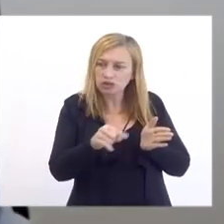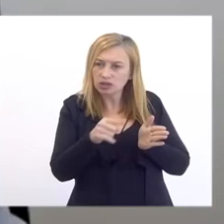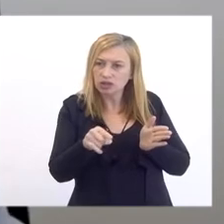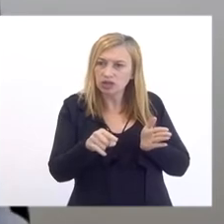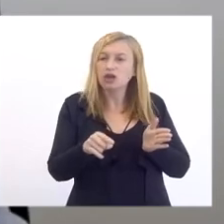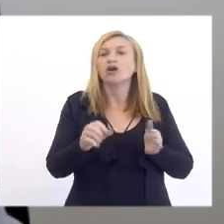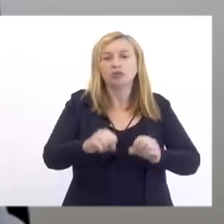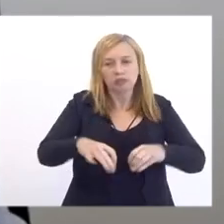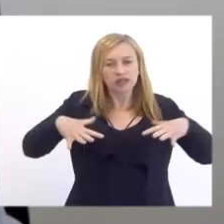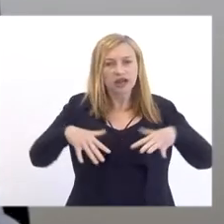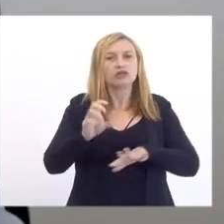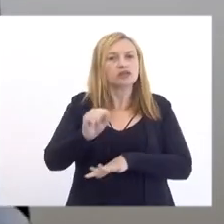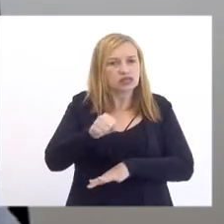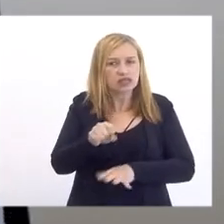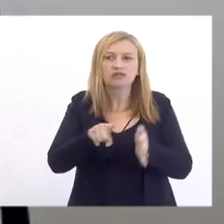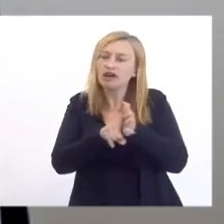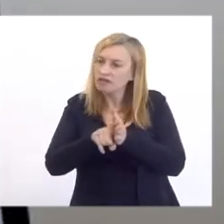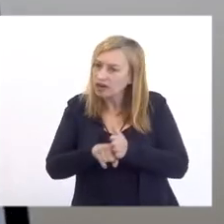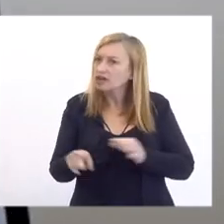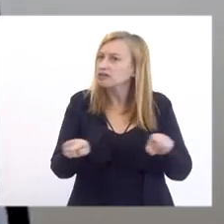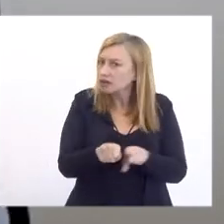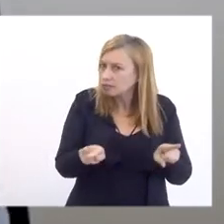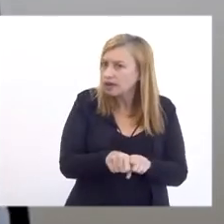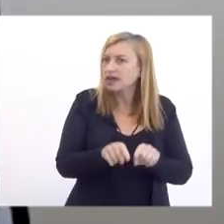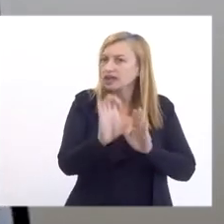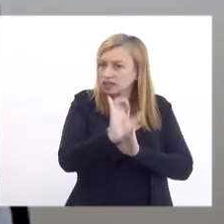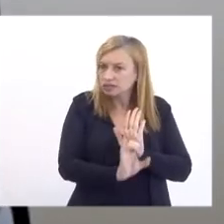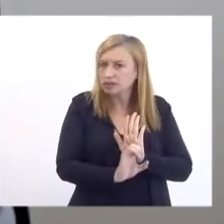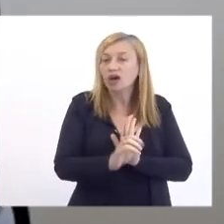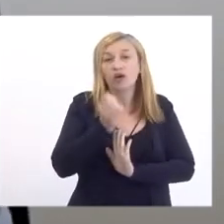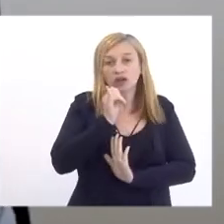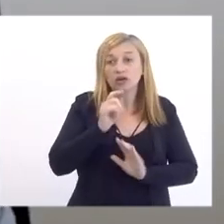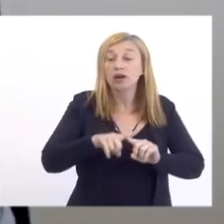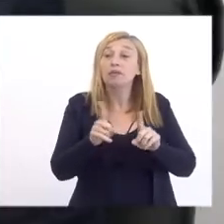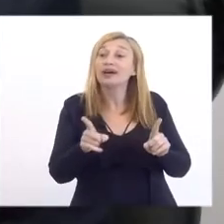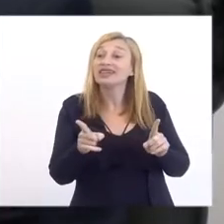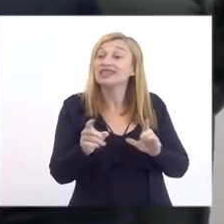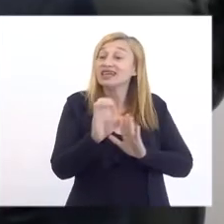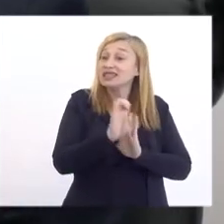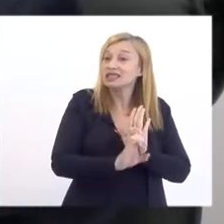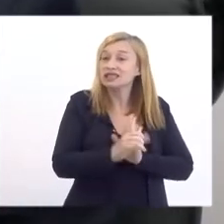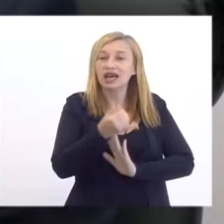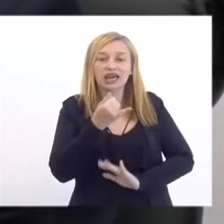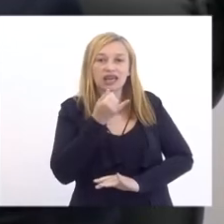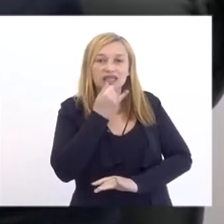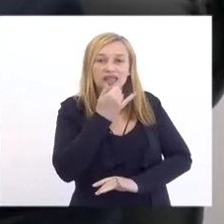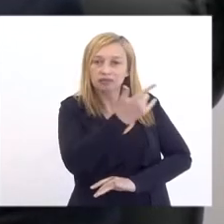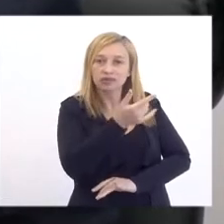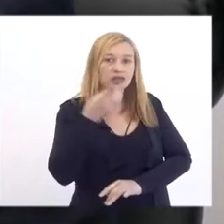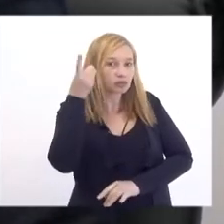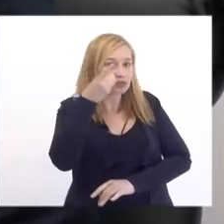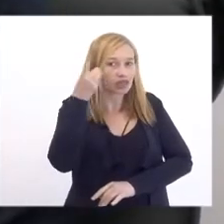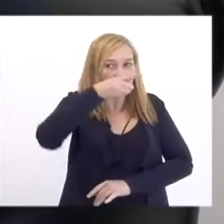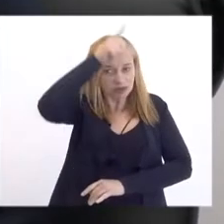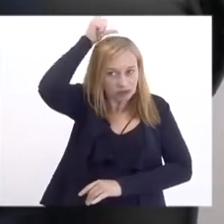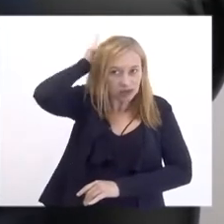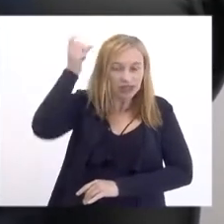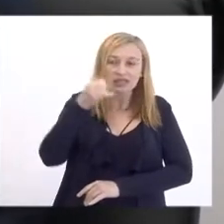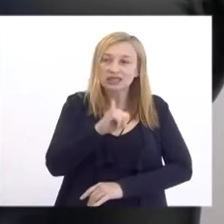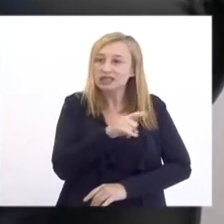apreciar em última instância o relatório da CPI. Depende. Não, saber. Relatório, Valdec, mas se as emendas, por exemplo, as emendas são do deputado Luiz Paulo. Se elas forem